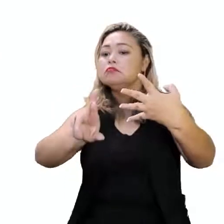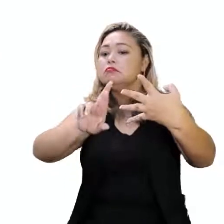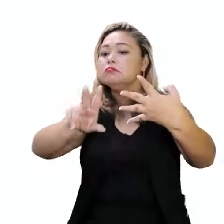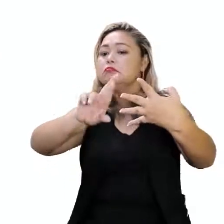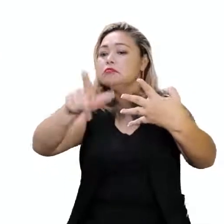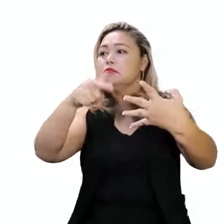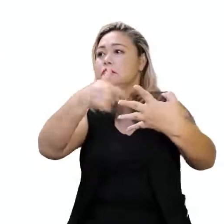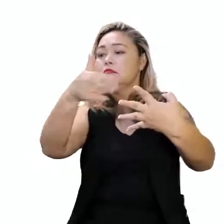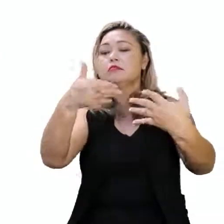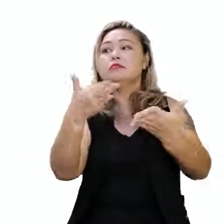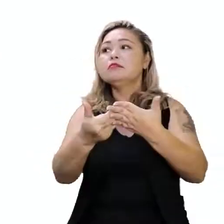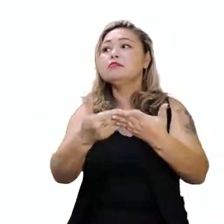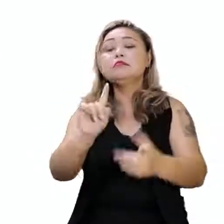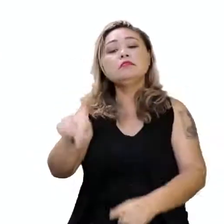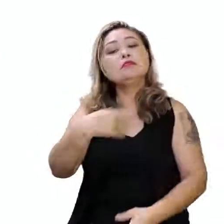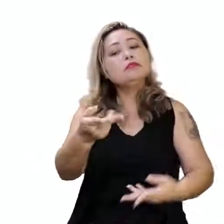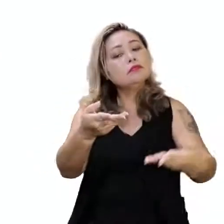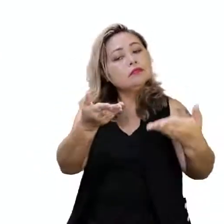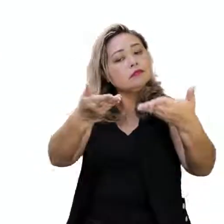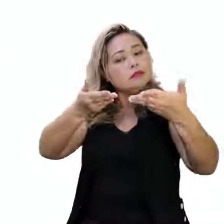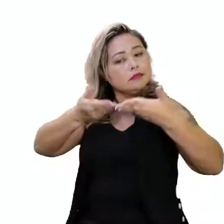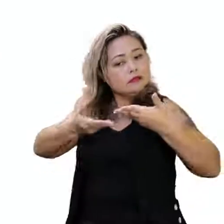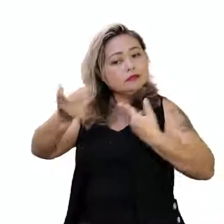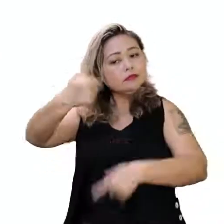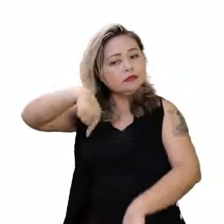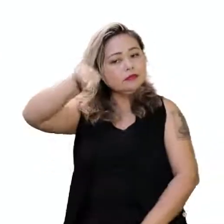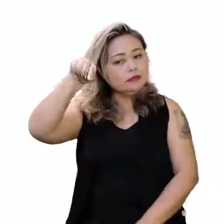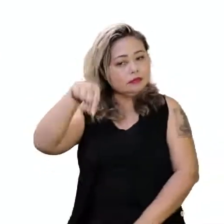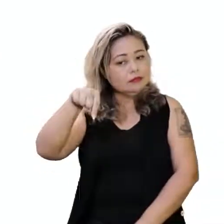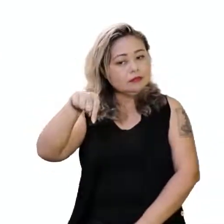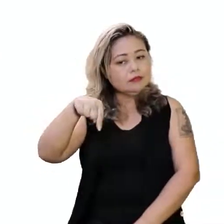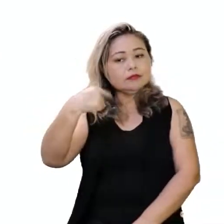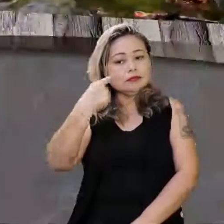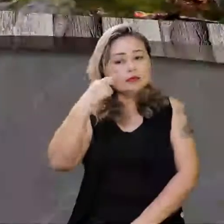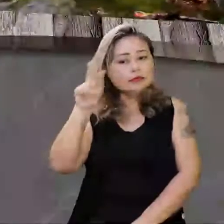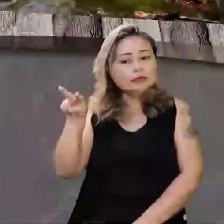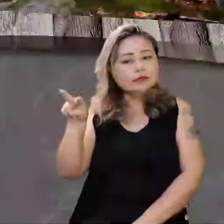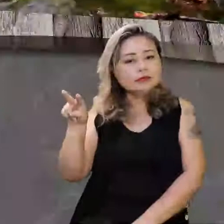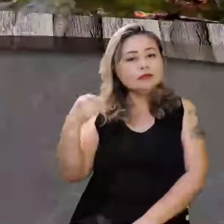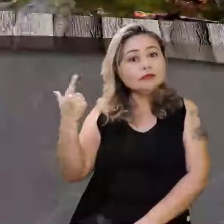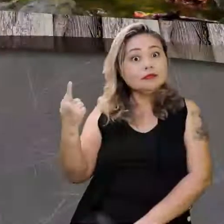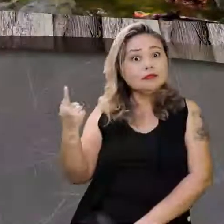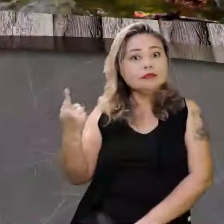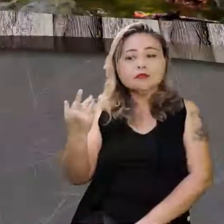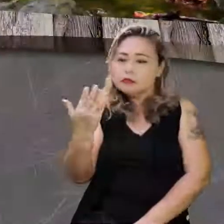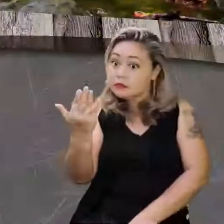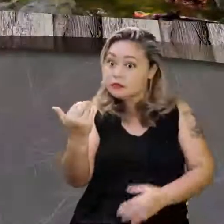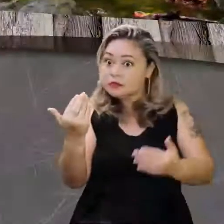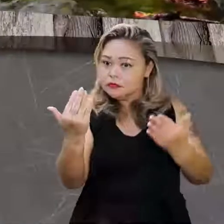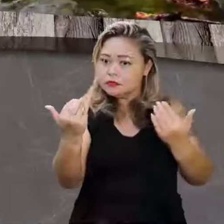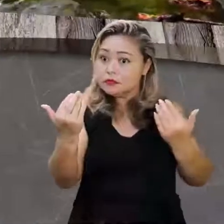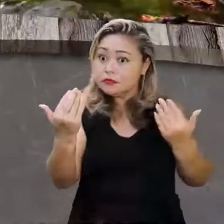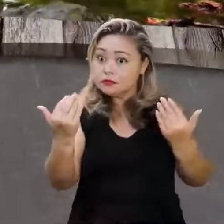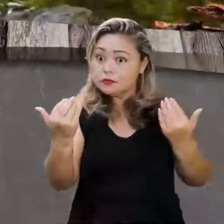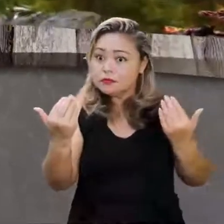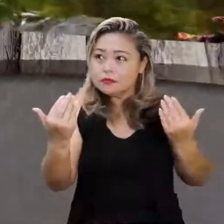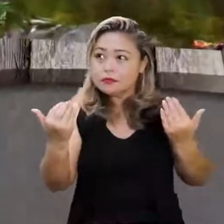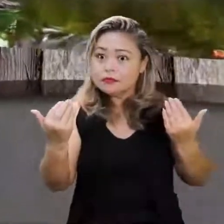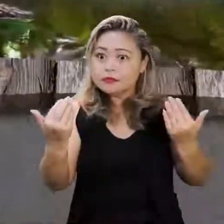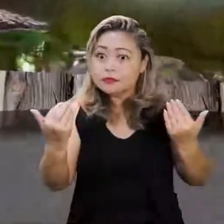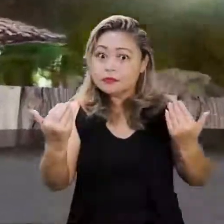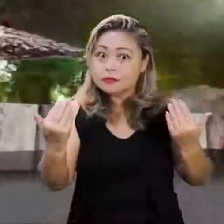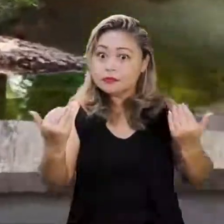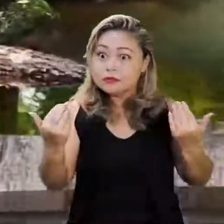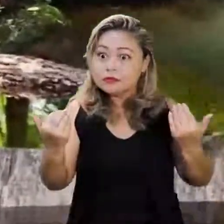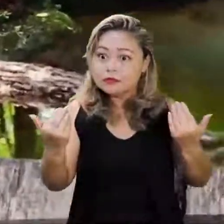vamos ver. Agora, eu te convido para vir aqui comigo. Olha aqui. Chega mais.